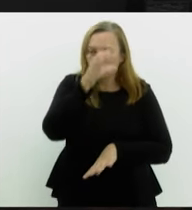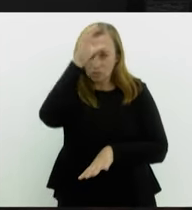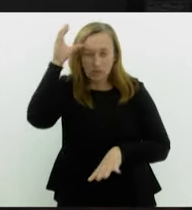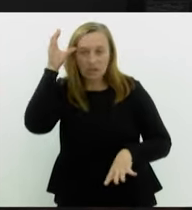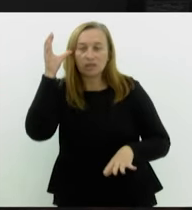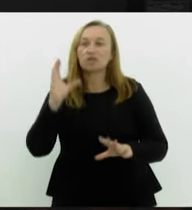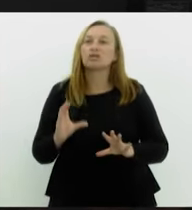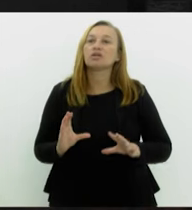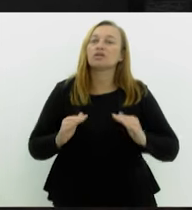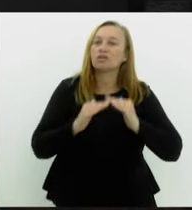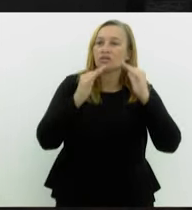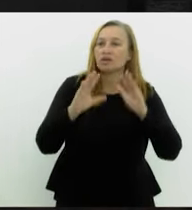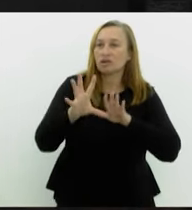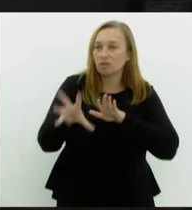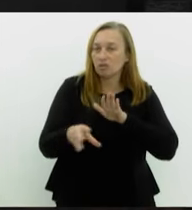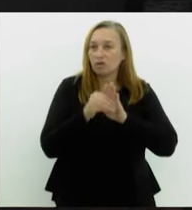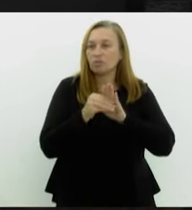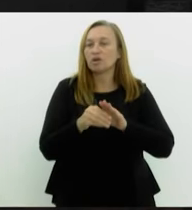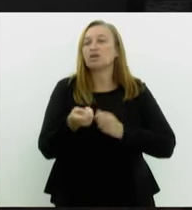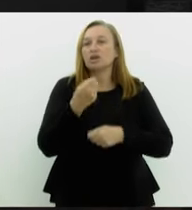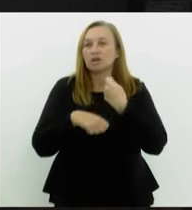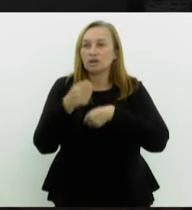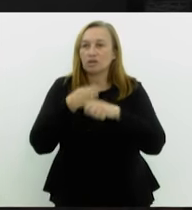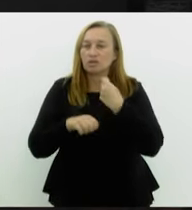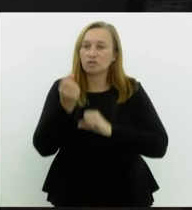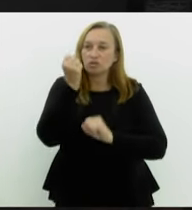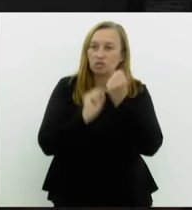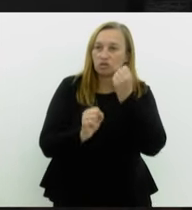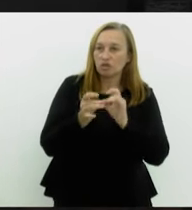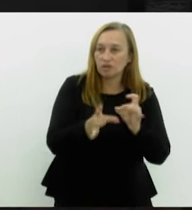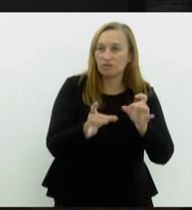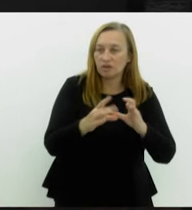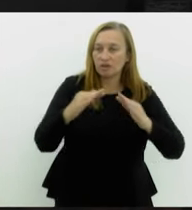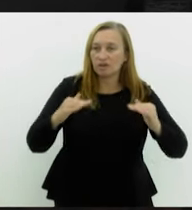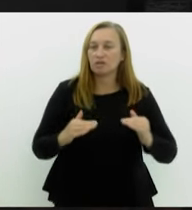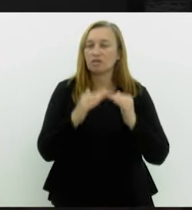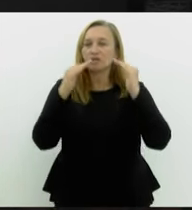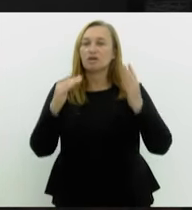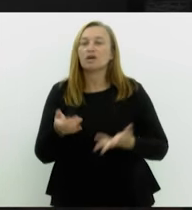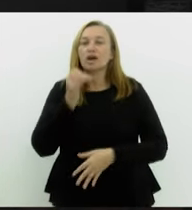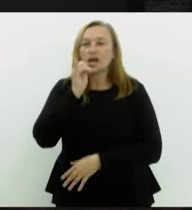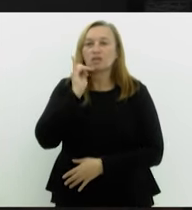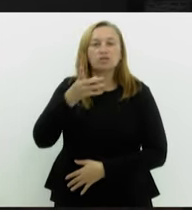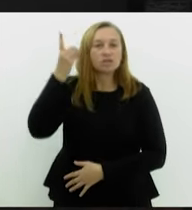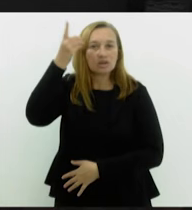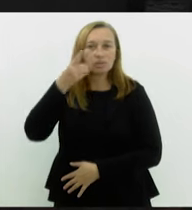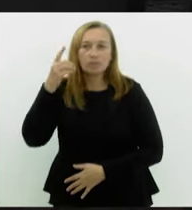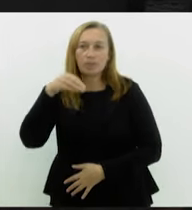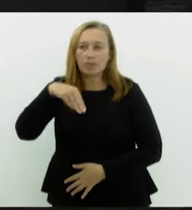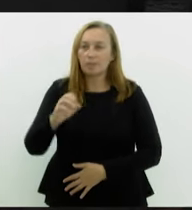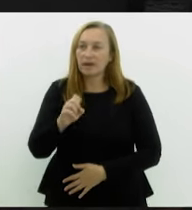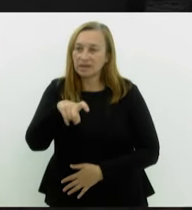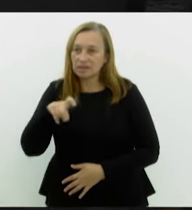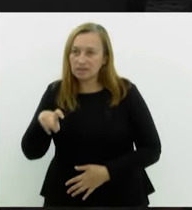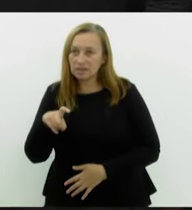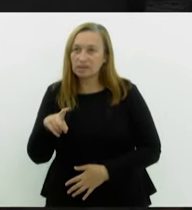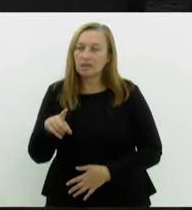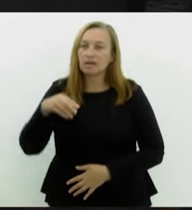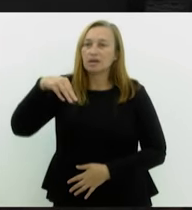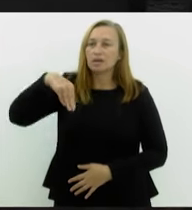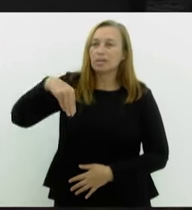com emenda, de Economia, Indústria e Comércio favorável. Relatores, deputados Max Lemos,